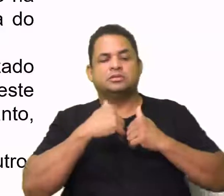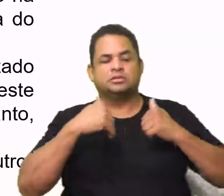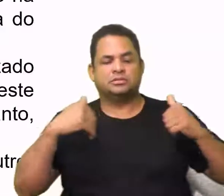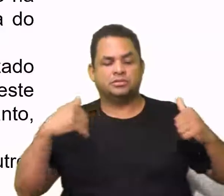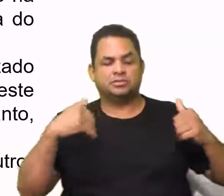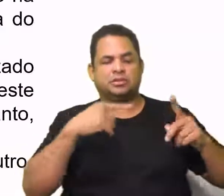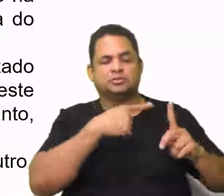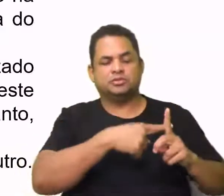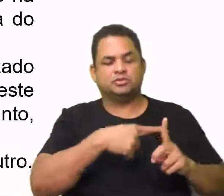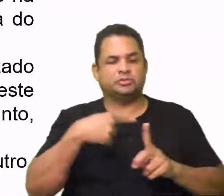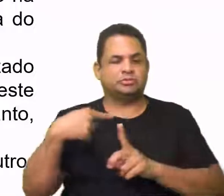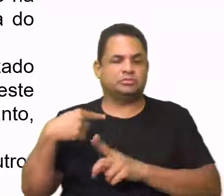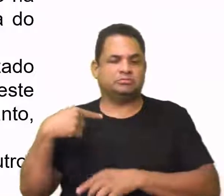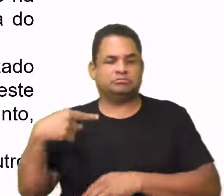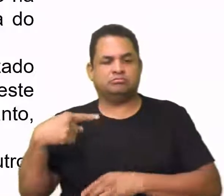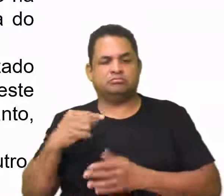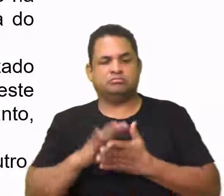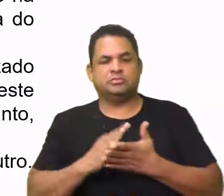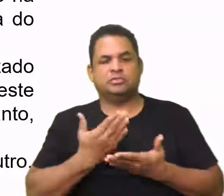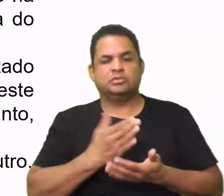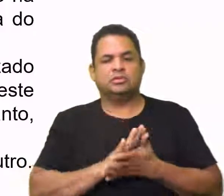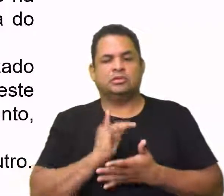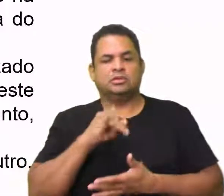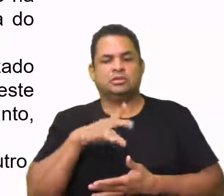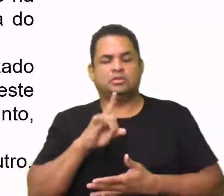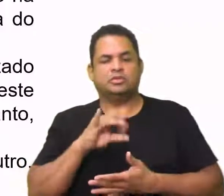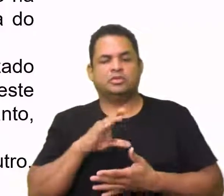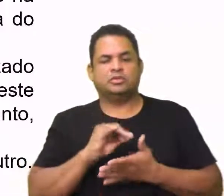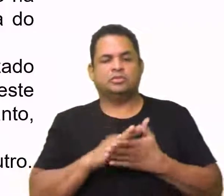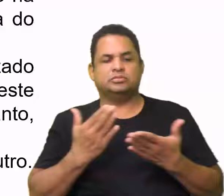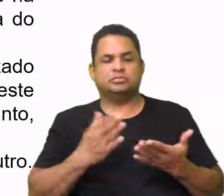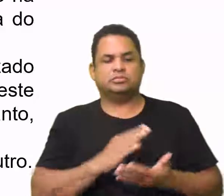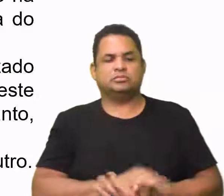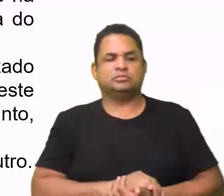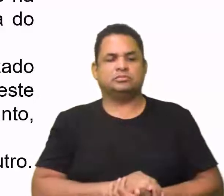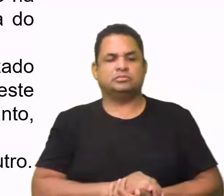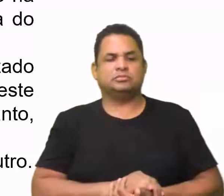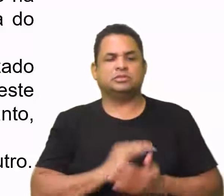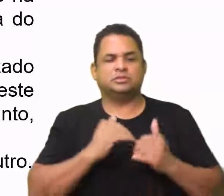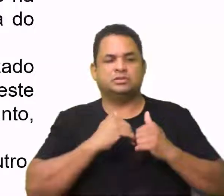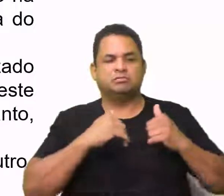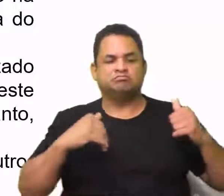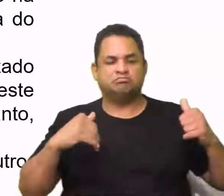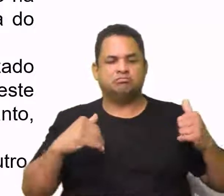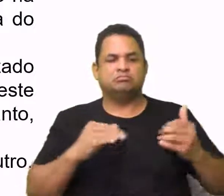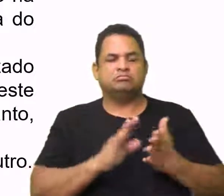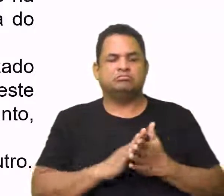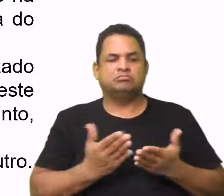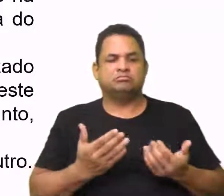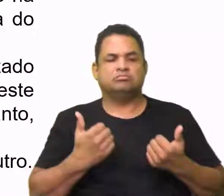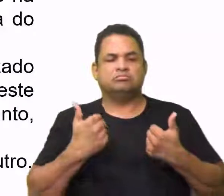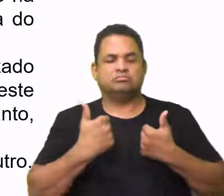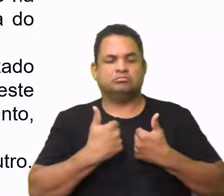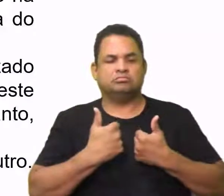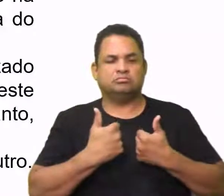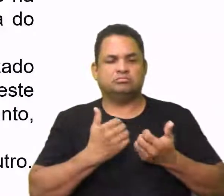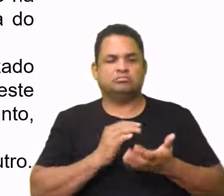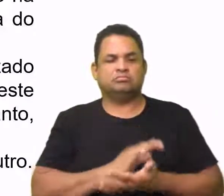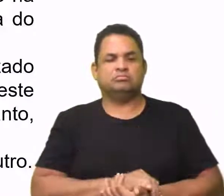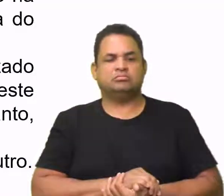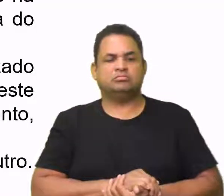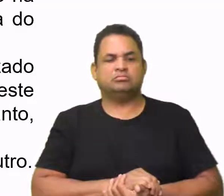cargas pela presença do indutor. Se for aqui caso de duas, vão separar, vai ficar mais próxima positiva